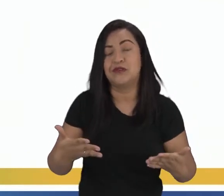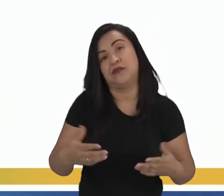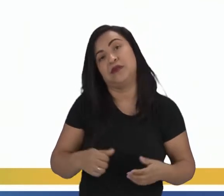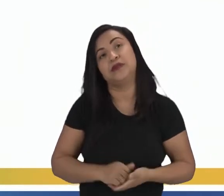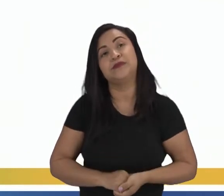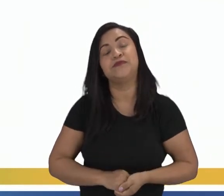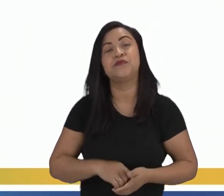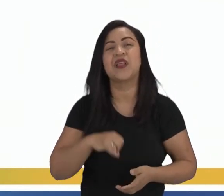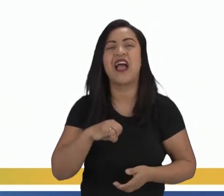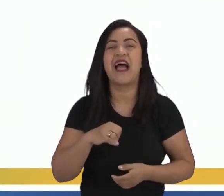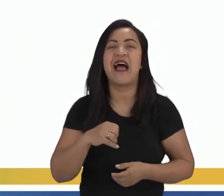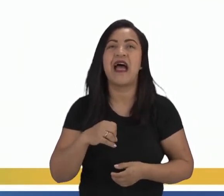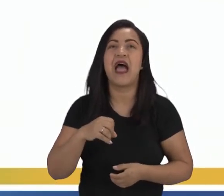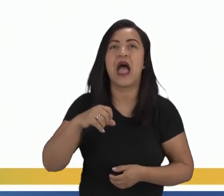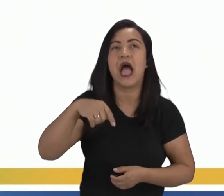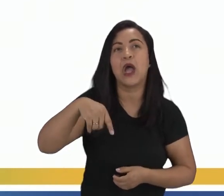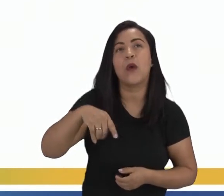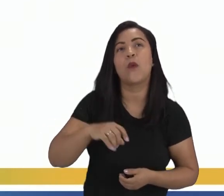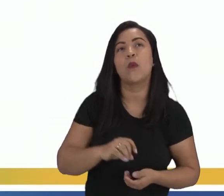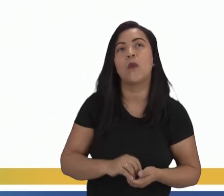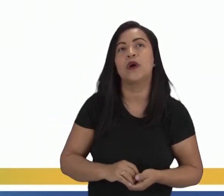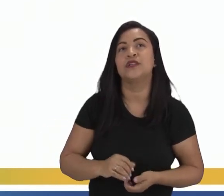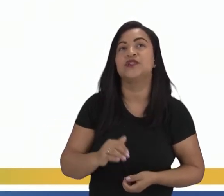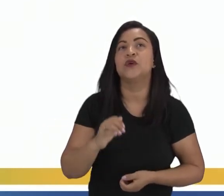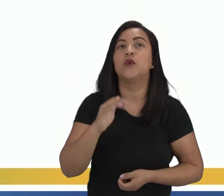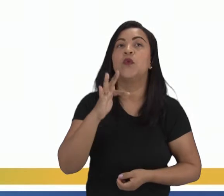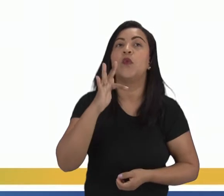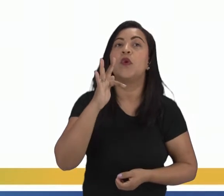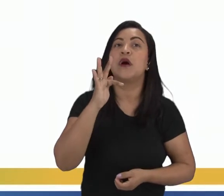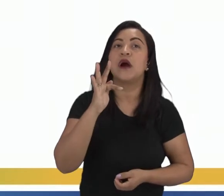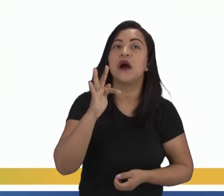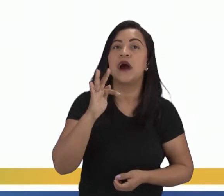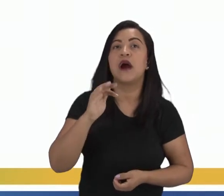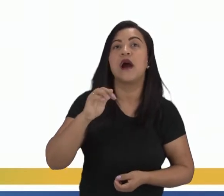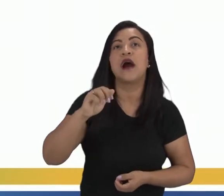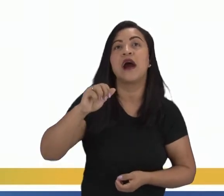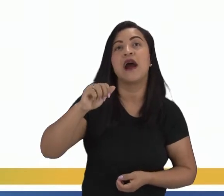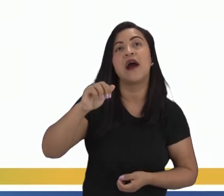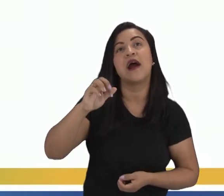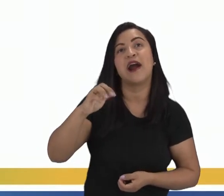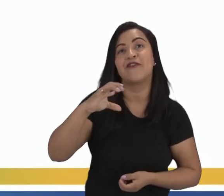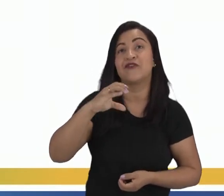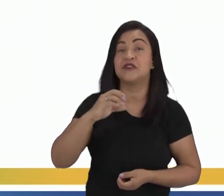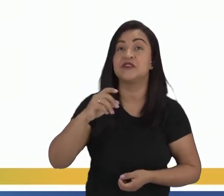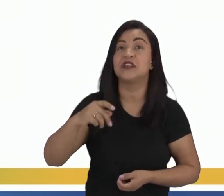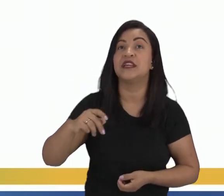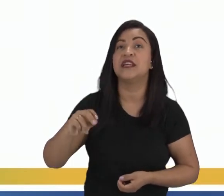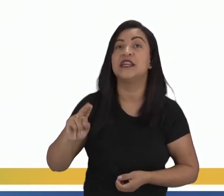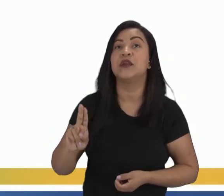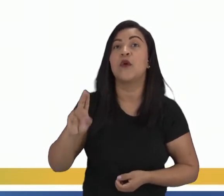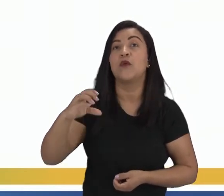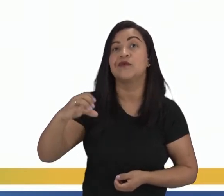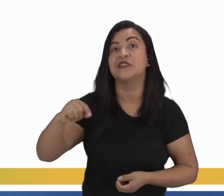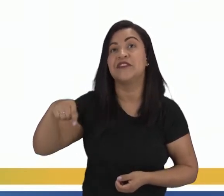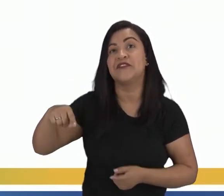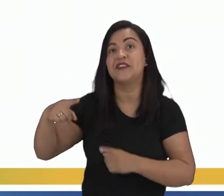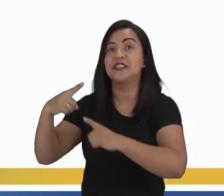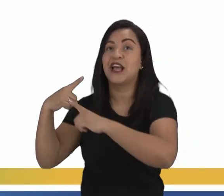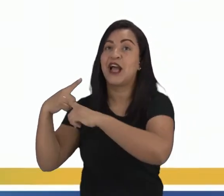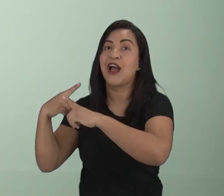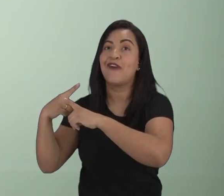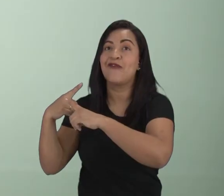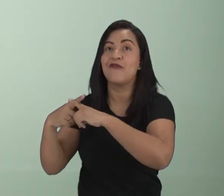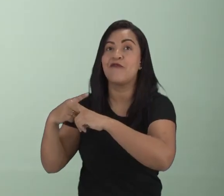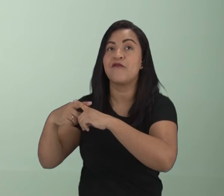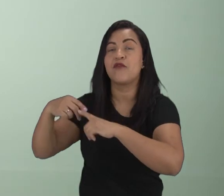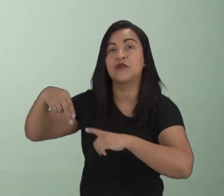equação da força de atrito é igual ao coeficiente de atrito μ vezes a força de reação normal. E